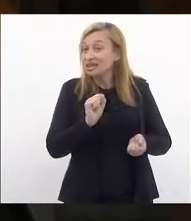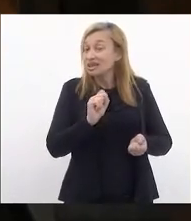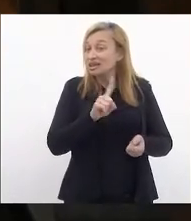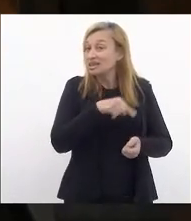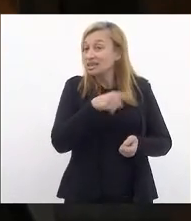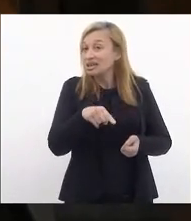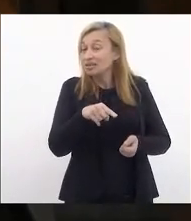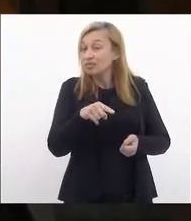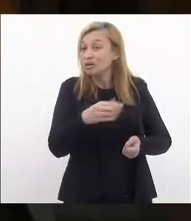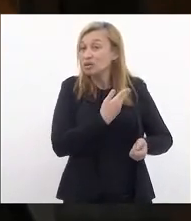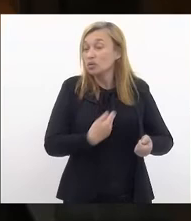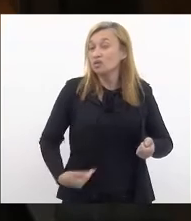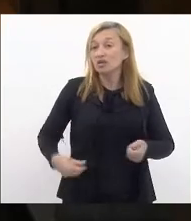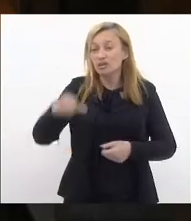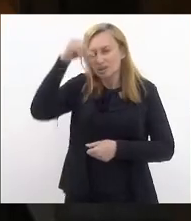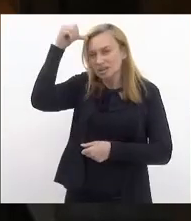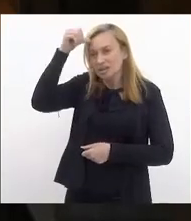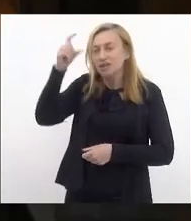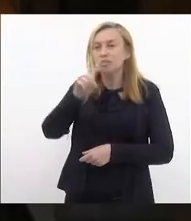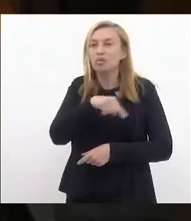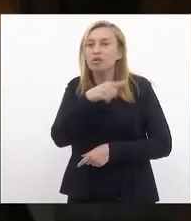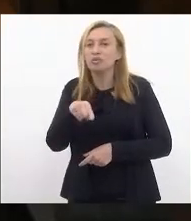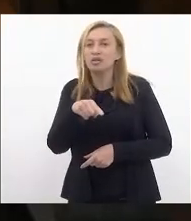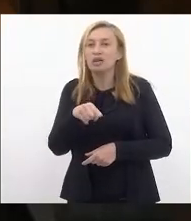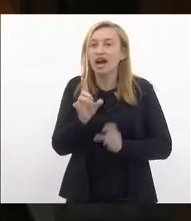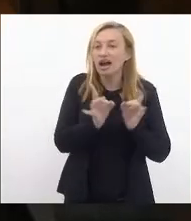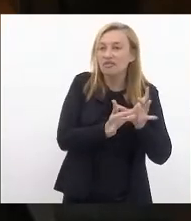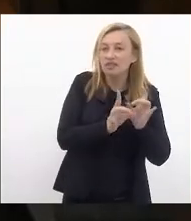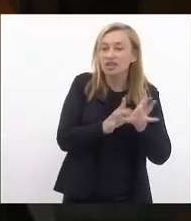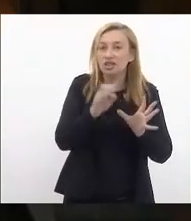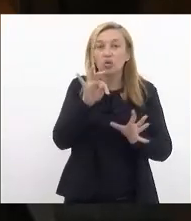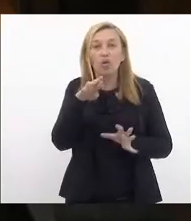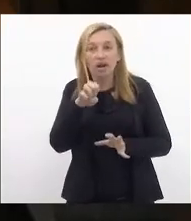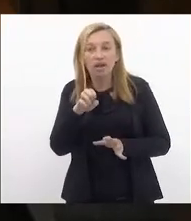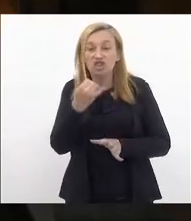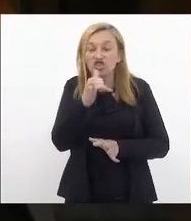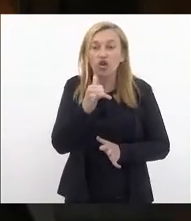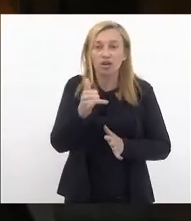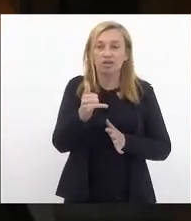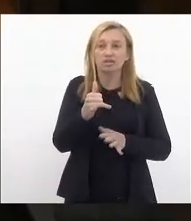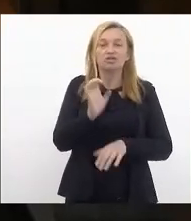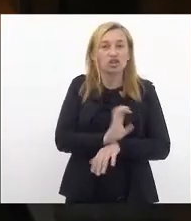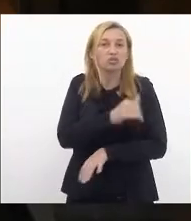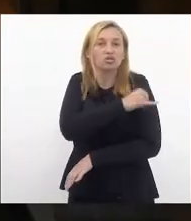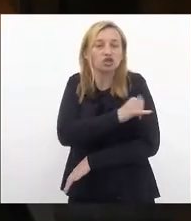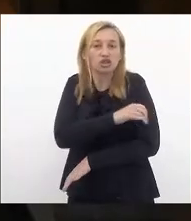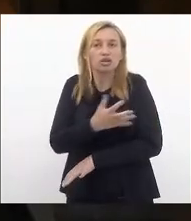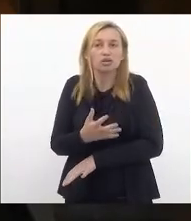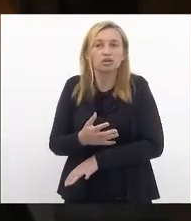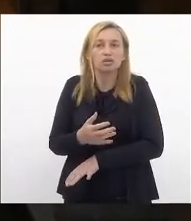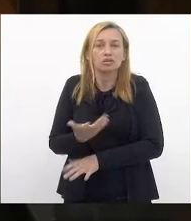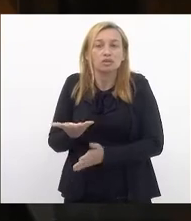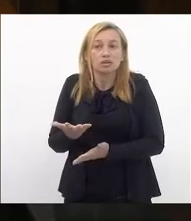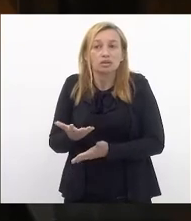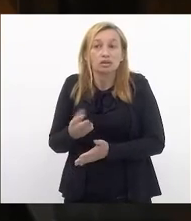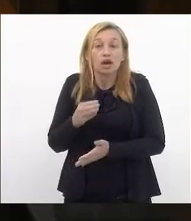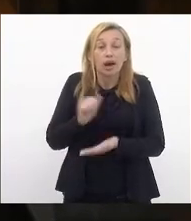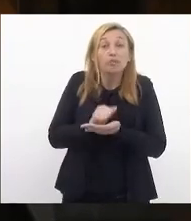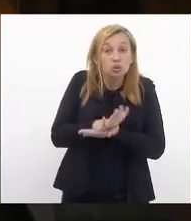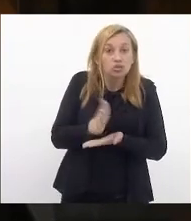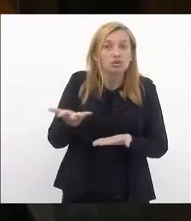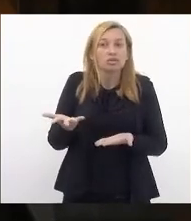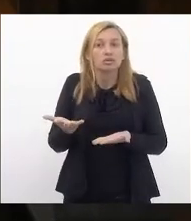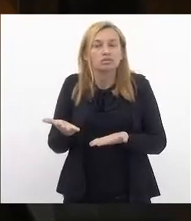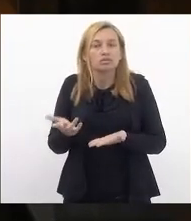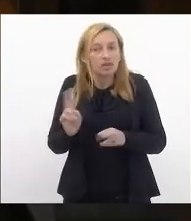Castro proibindo a venda de coleiras de choque no estado do Rio de Janeiro sujeito a multa